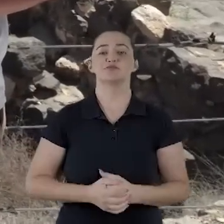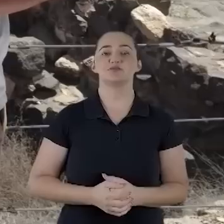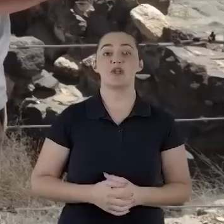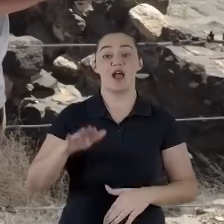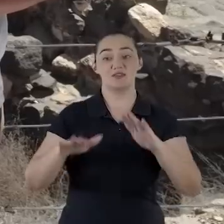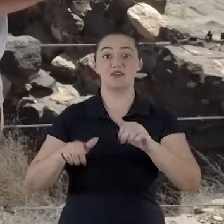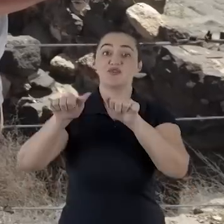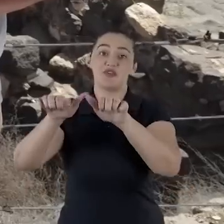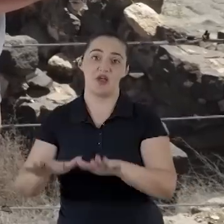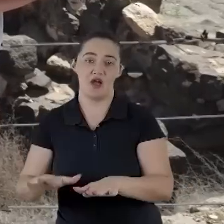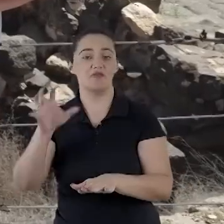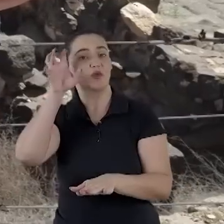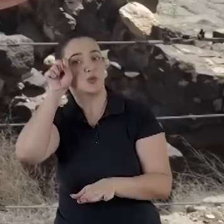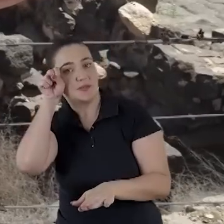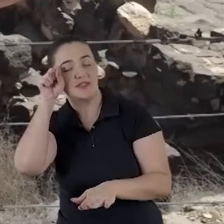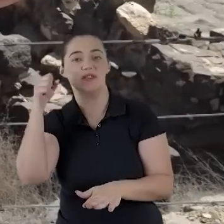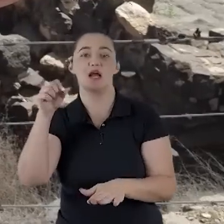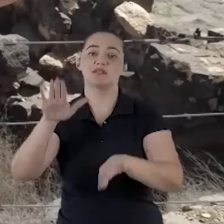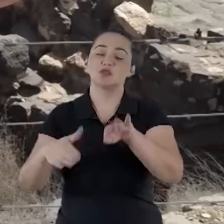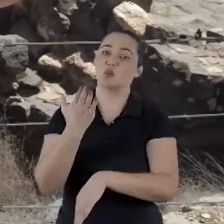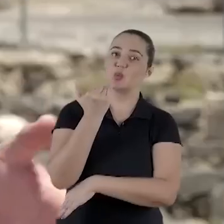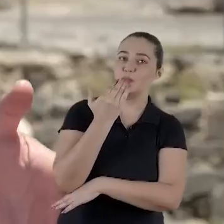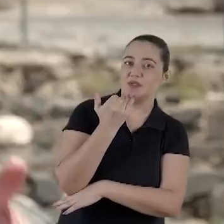Elas dormiam aqui, comiam.